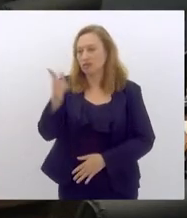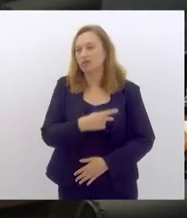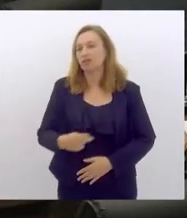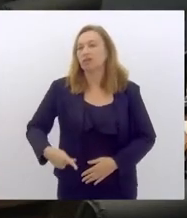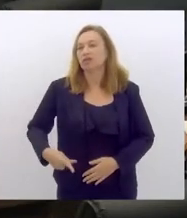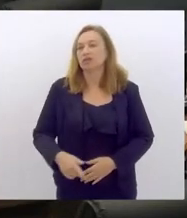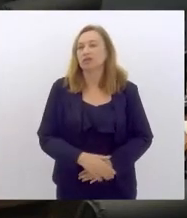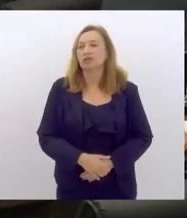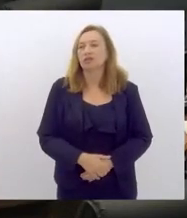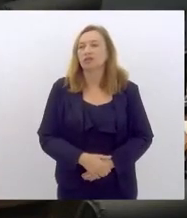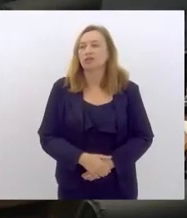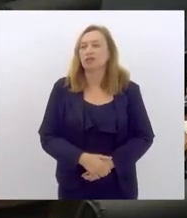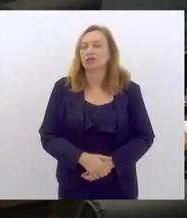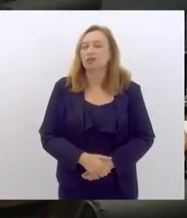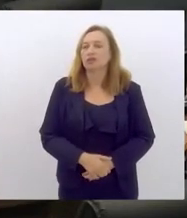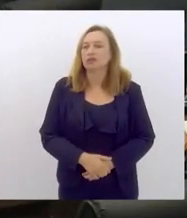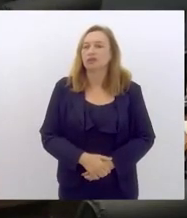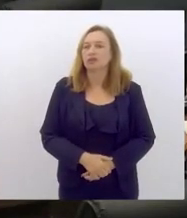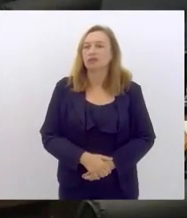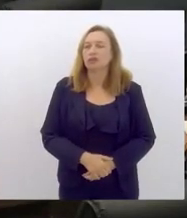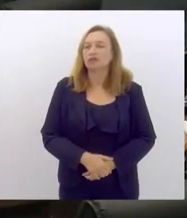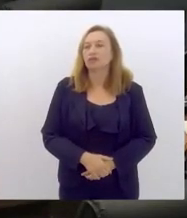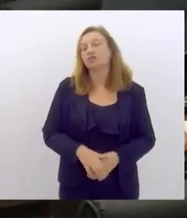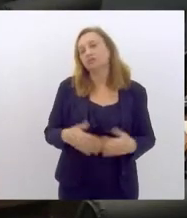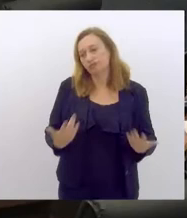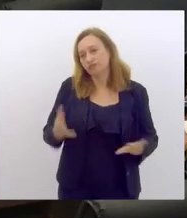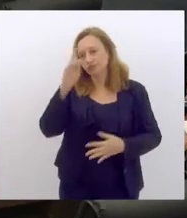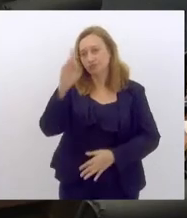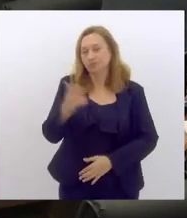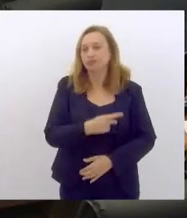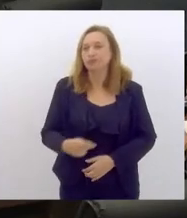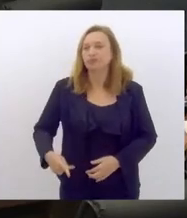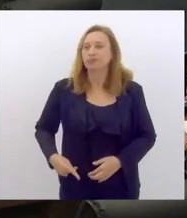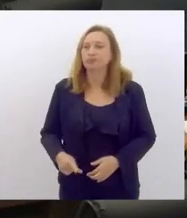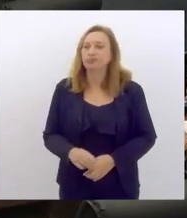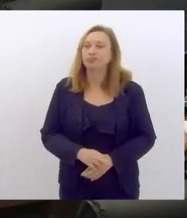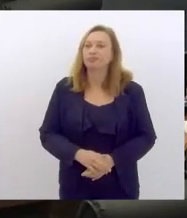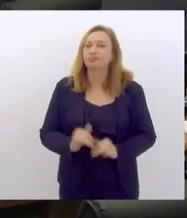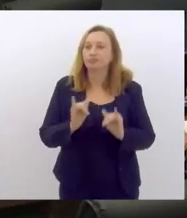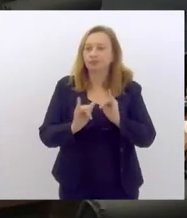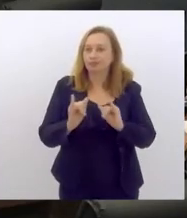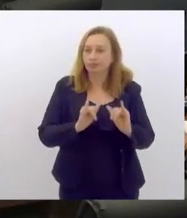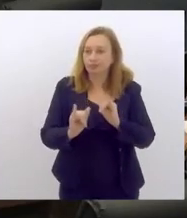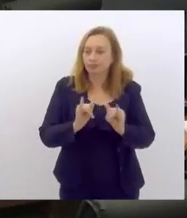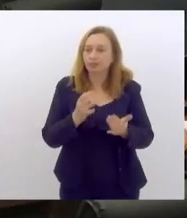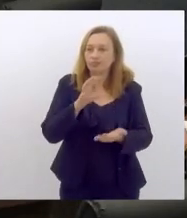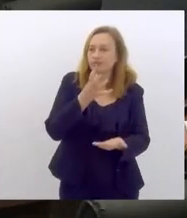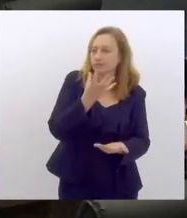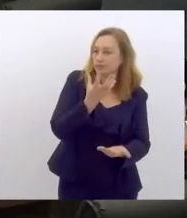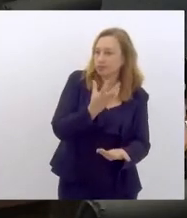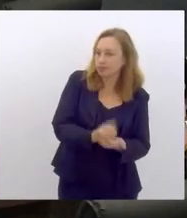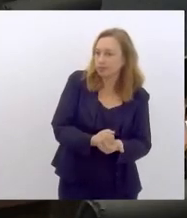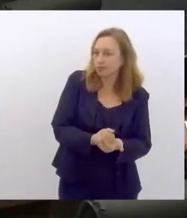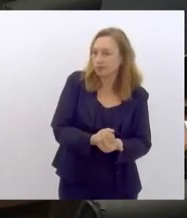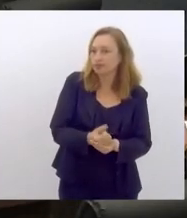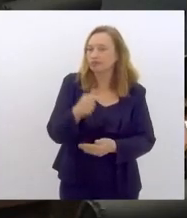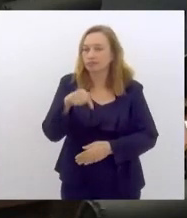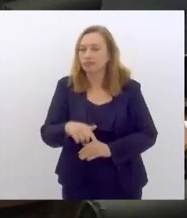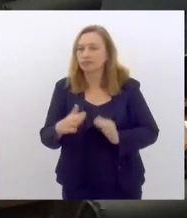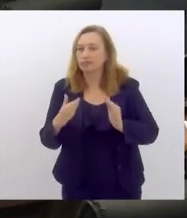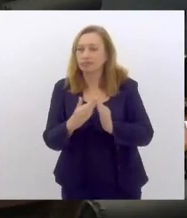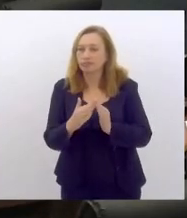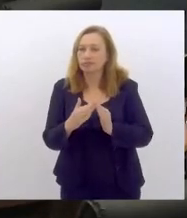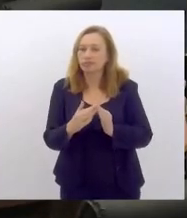Deputada enfermeira. Então, presidente, só para informar e deixar registrado aqui na